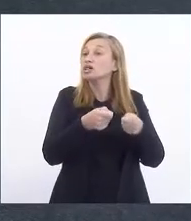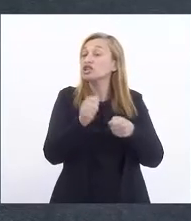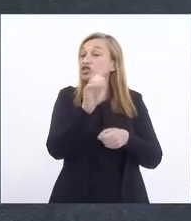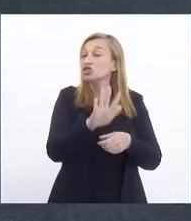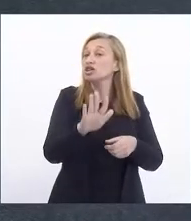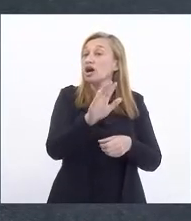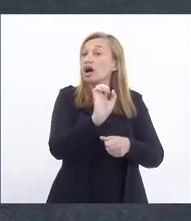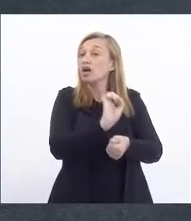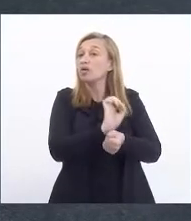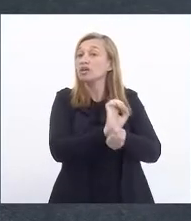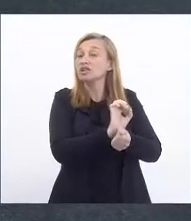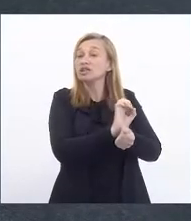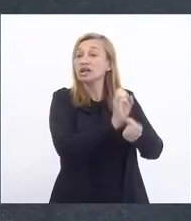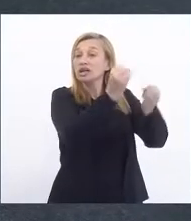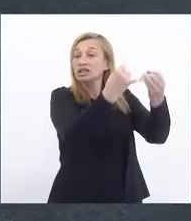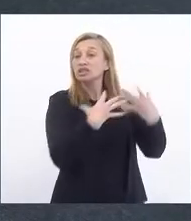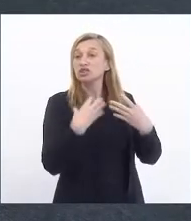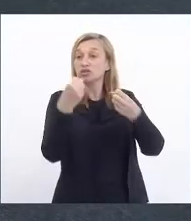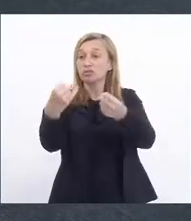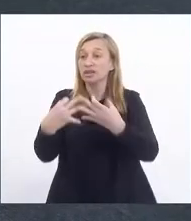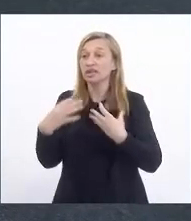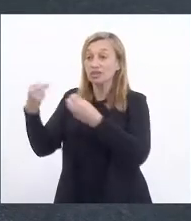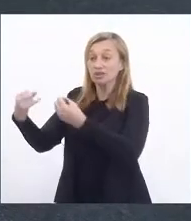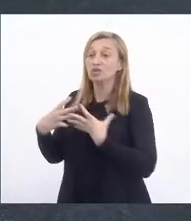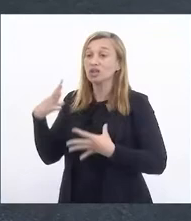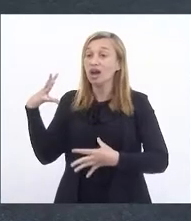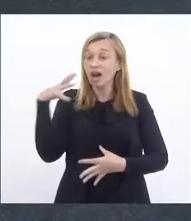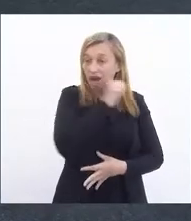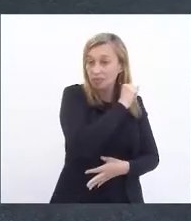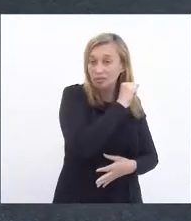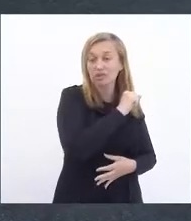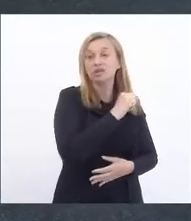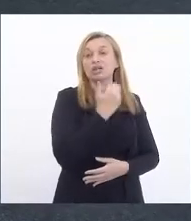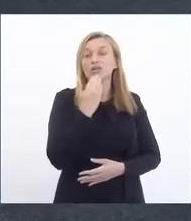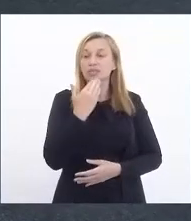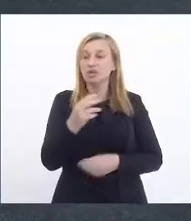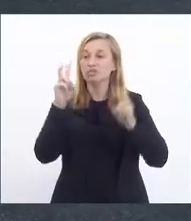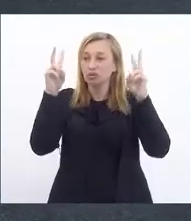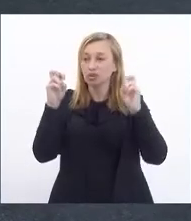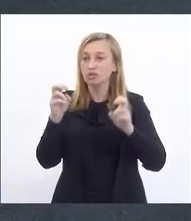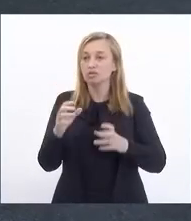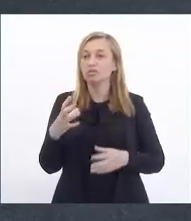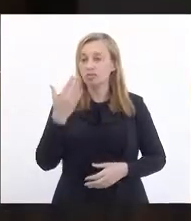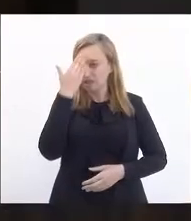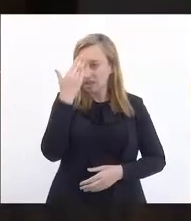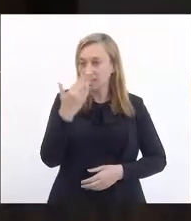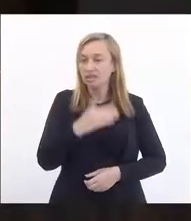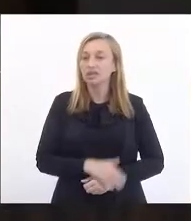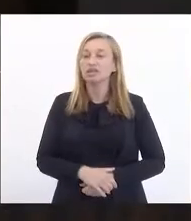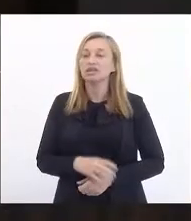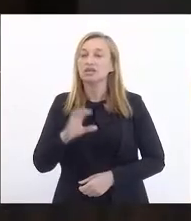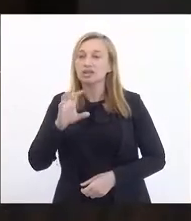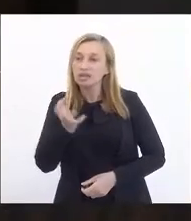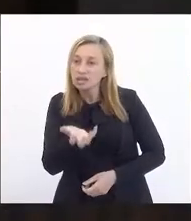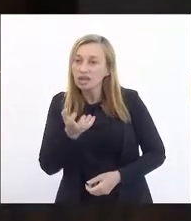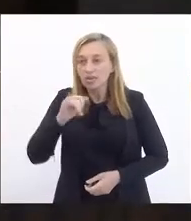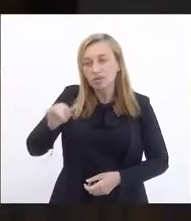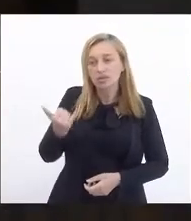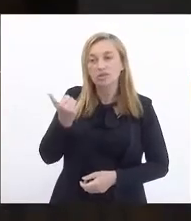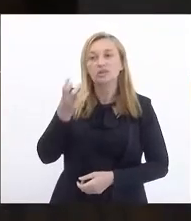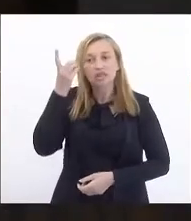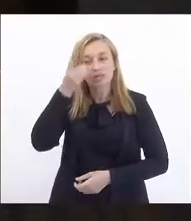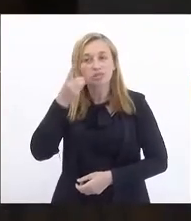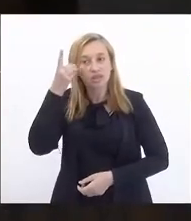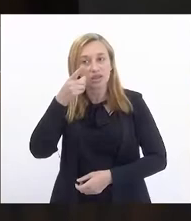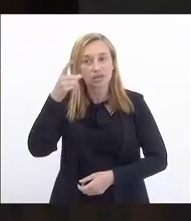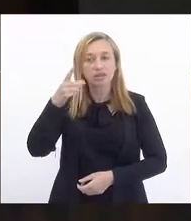aguardando os esclarecimentos urgentes que o caso requer muito obrigada eu queria aproveitar a oportunidade deputada Marta